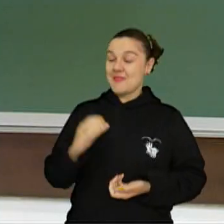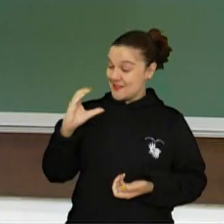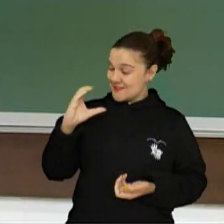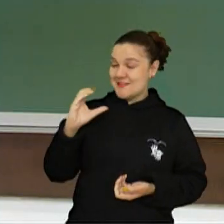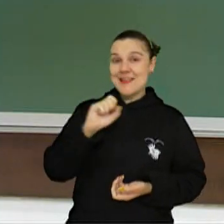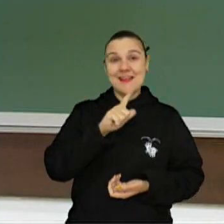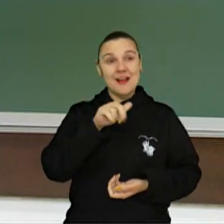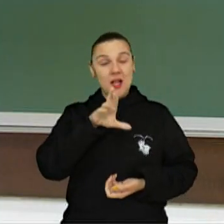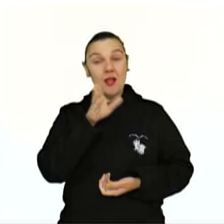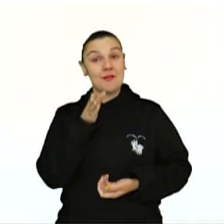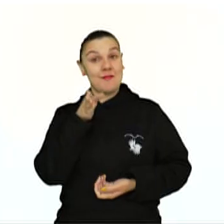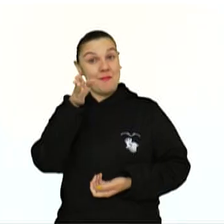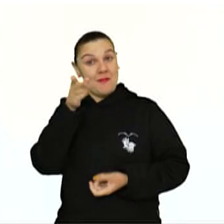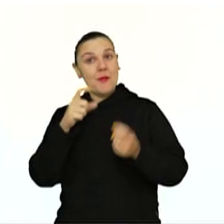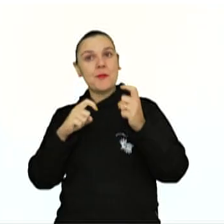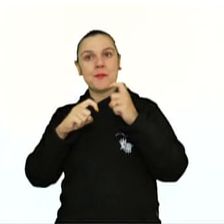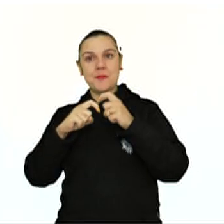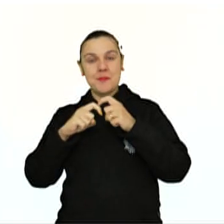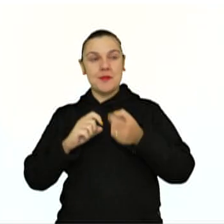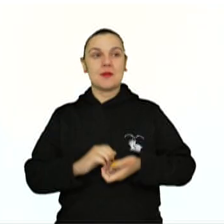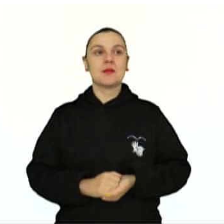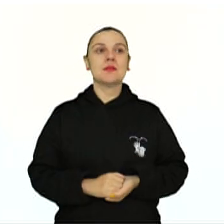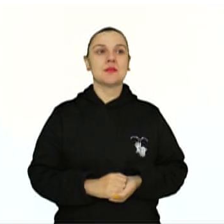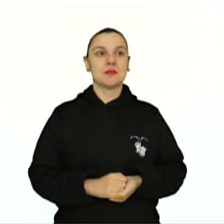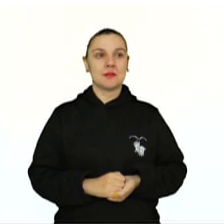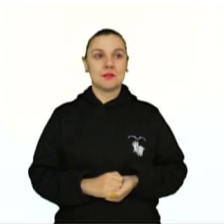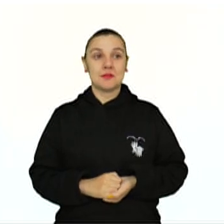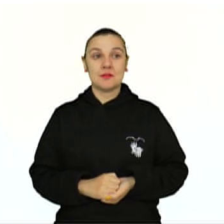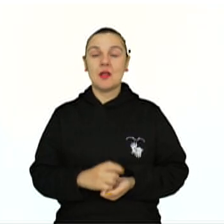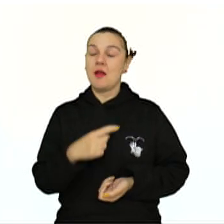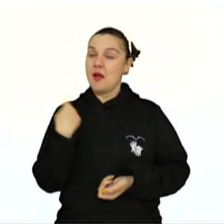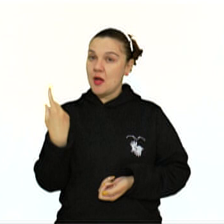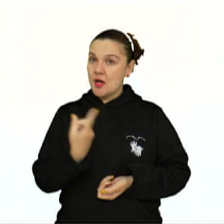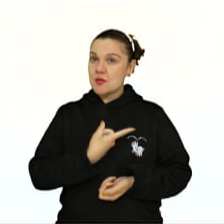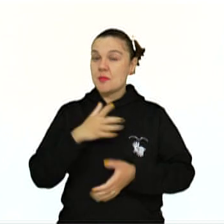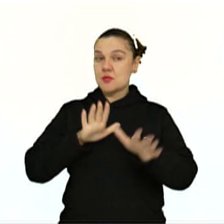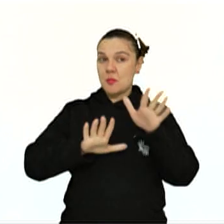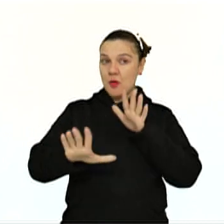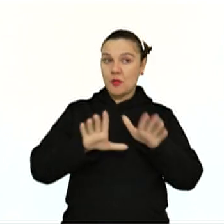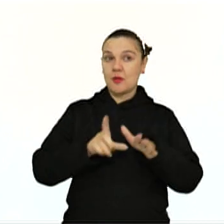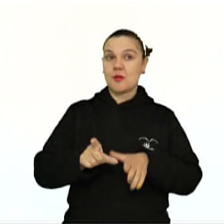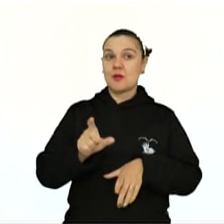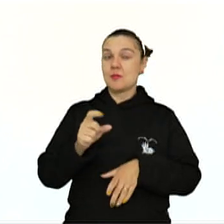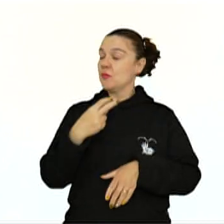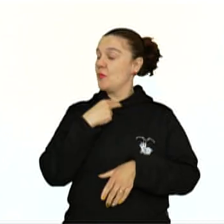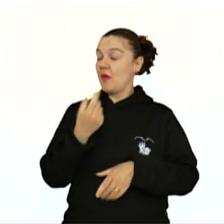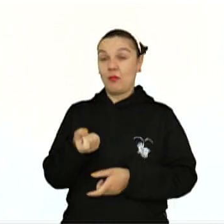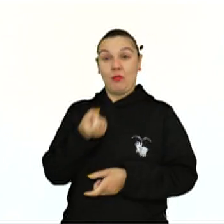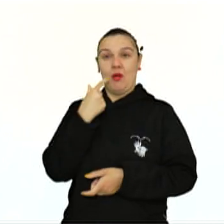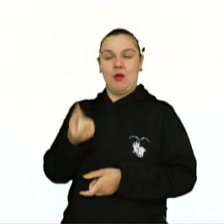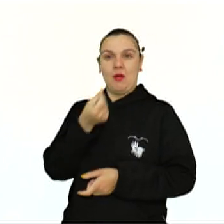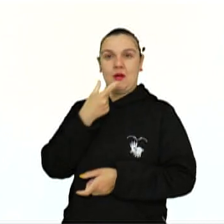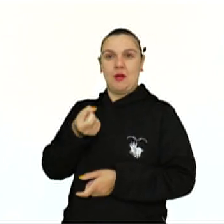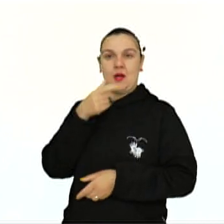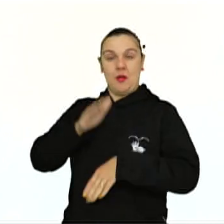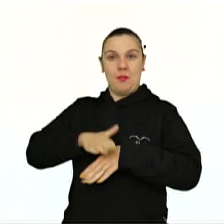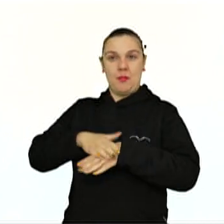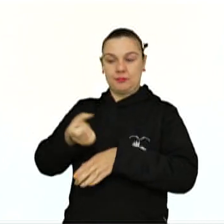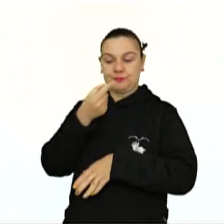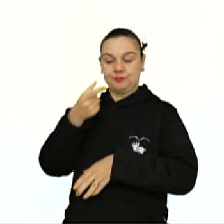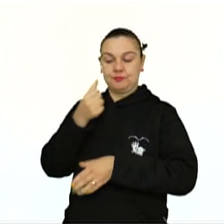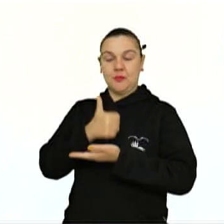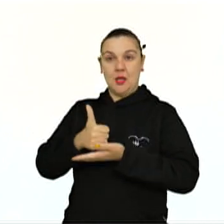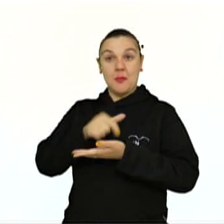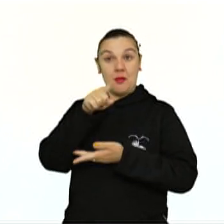C, ir ao médico. É importante. A gente tem que tomar um certo cuidado porque não podemos nos automedicar. É